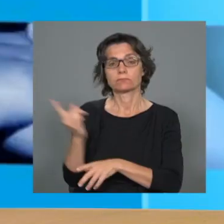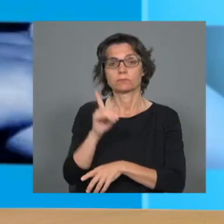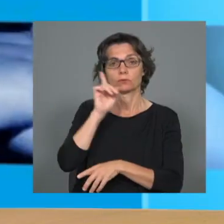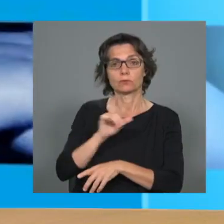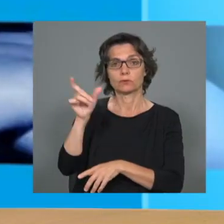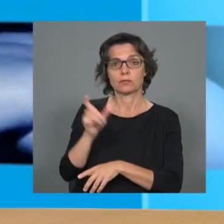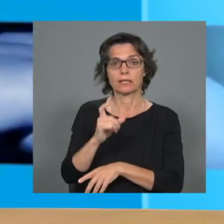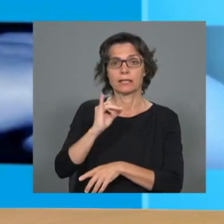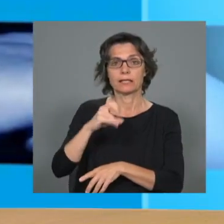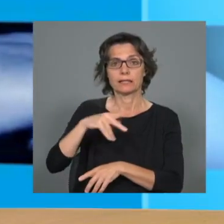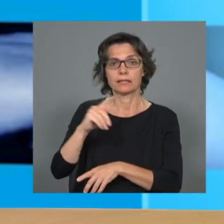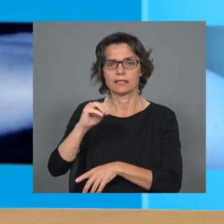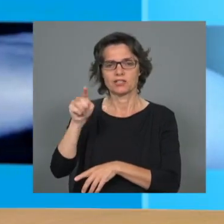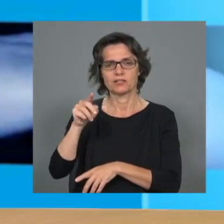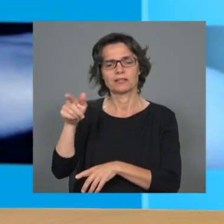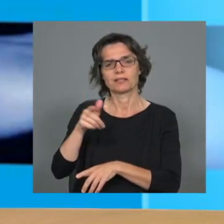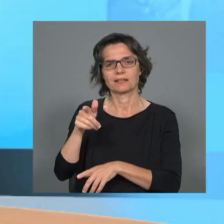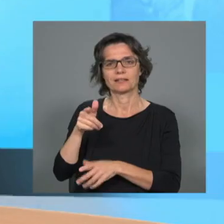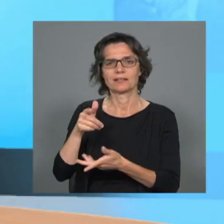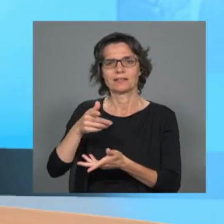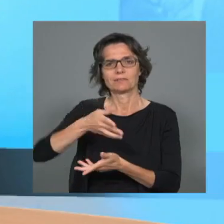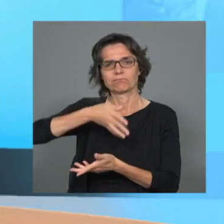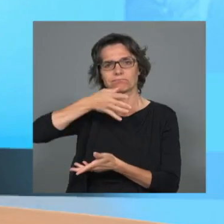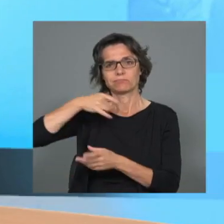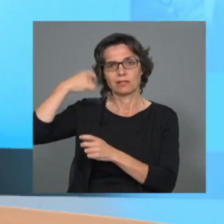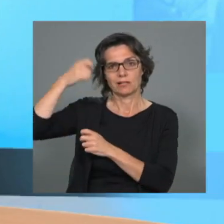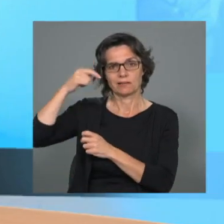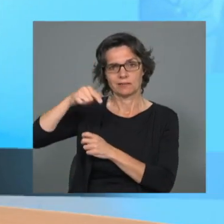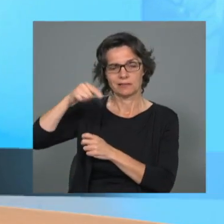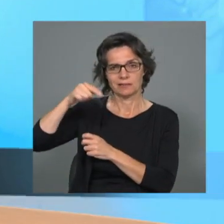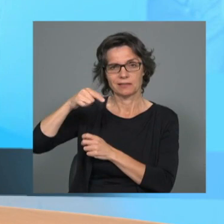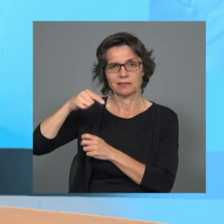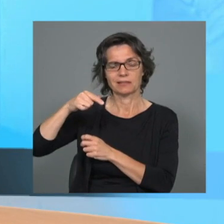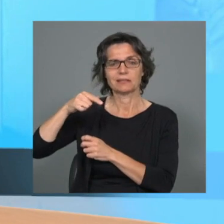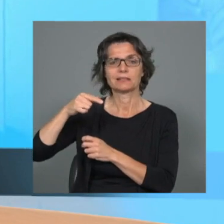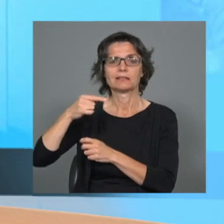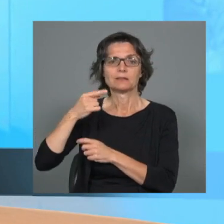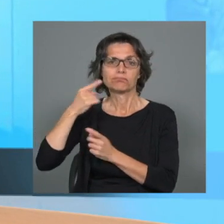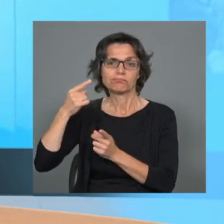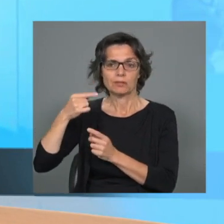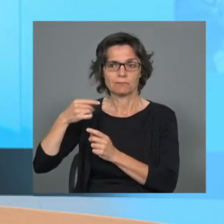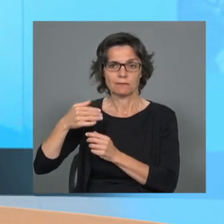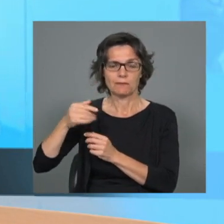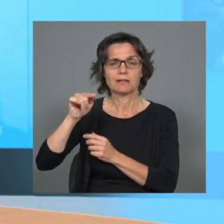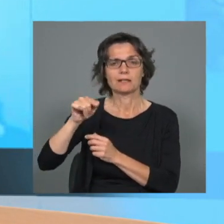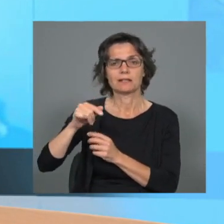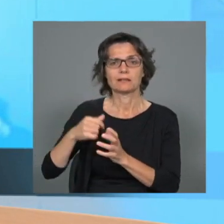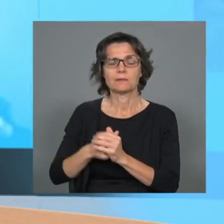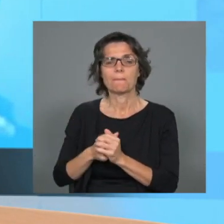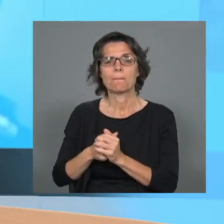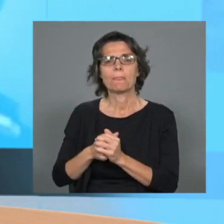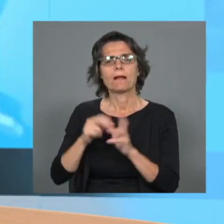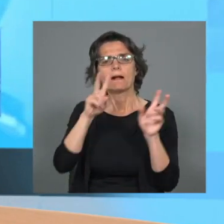que nos vai falar deste filme que vai estrear recentemente, mas antes olhamos ainda outros temas